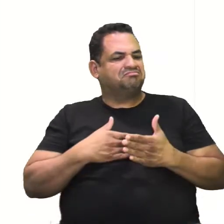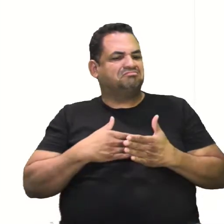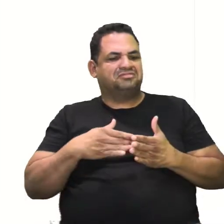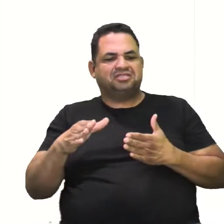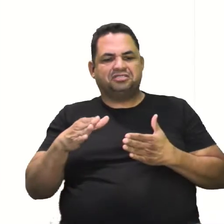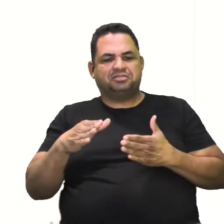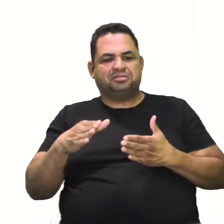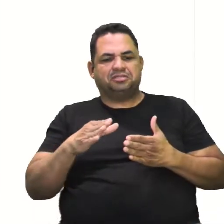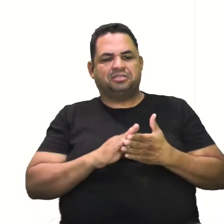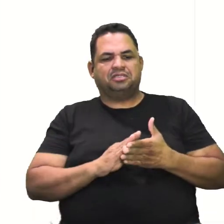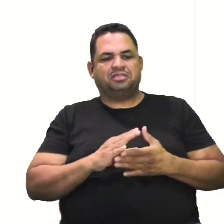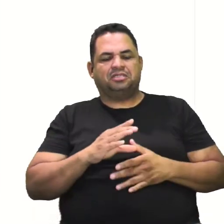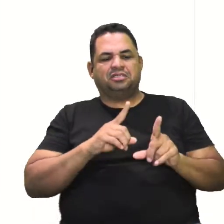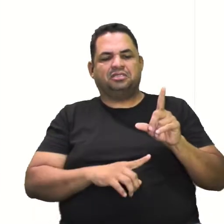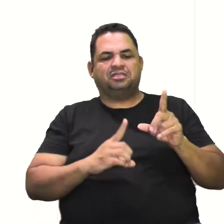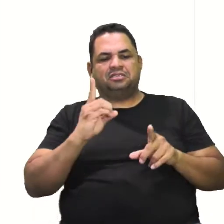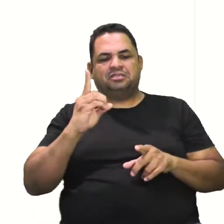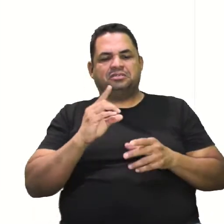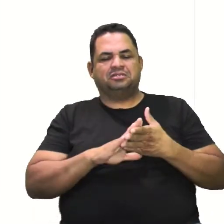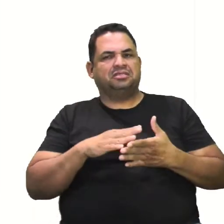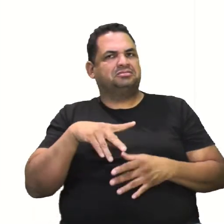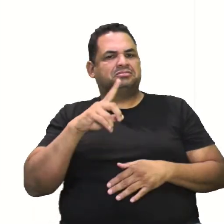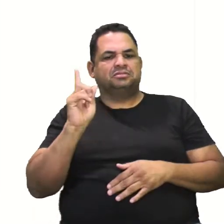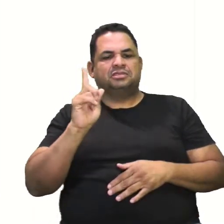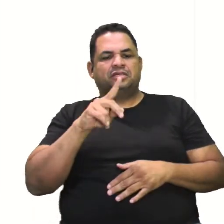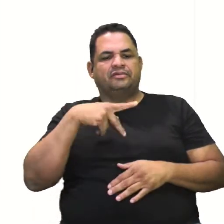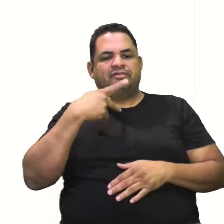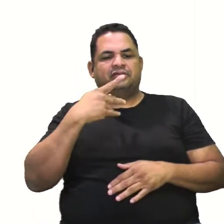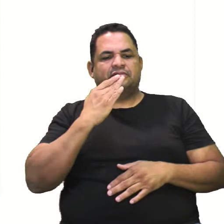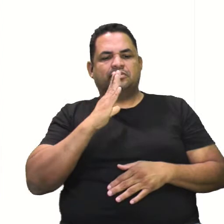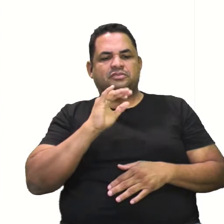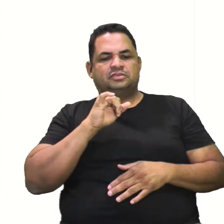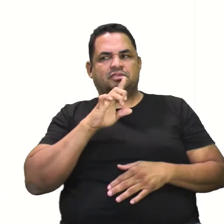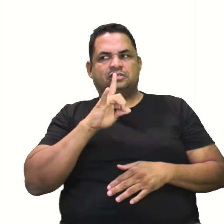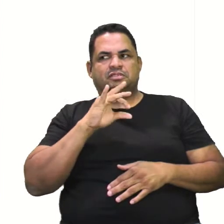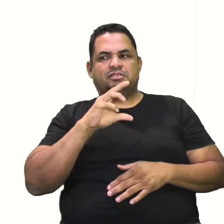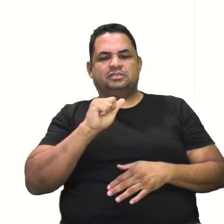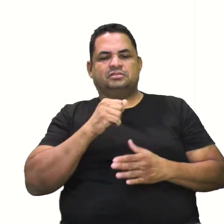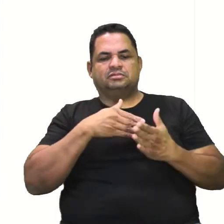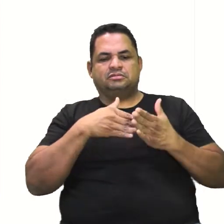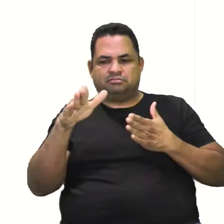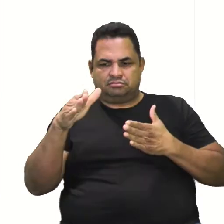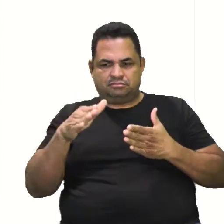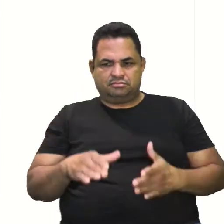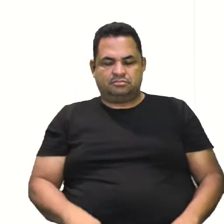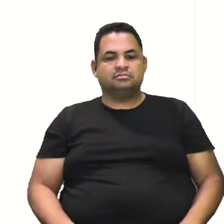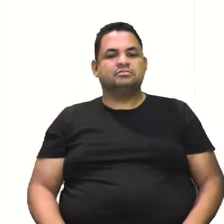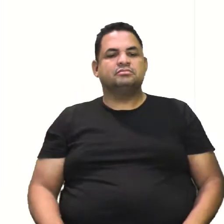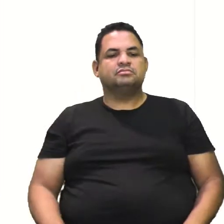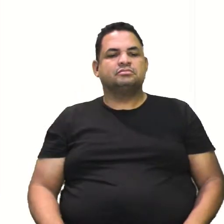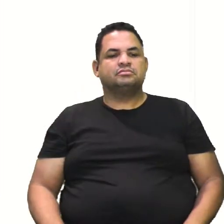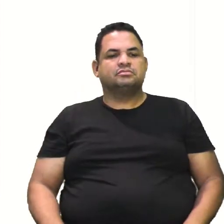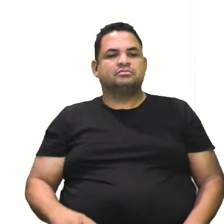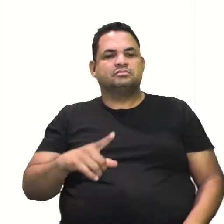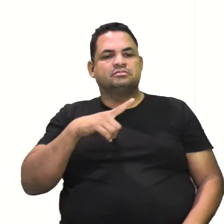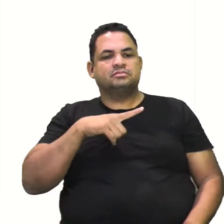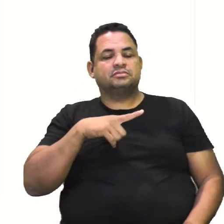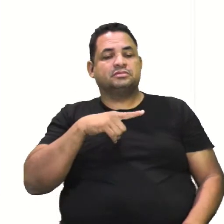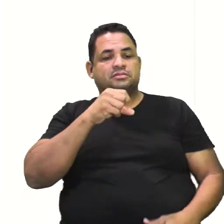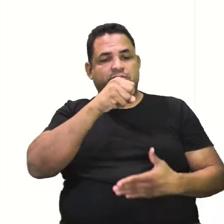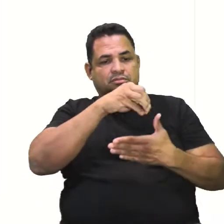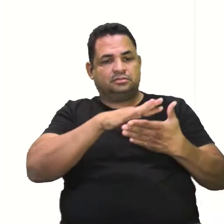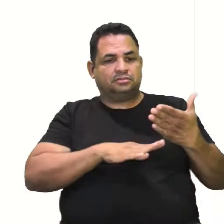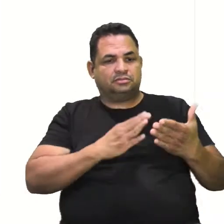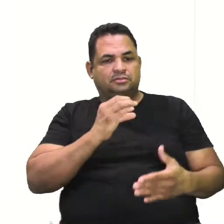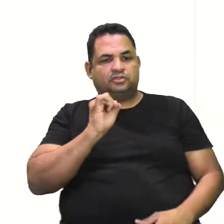nem falamos disso aqui, retas concêntricas. Não, já dá uma bicuda aqui já. Não é. Tem 3 opções.